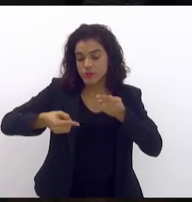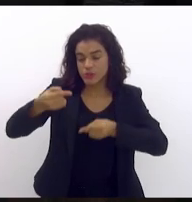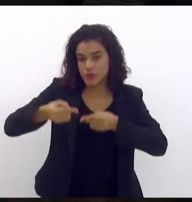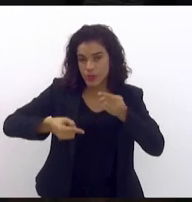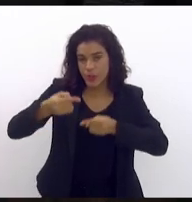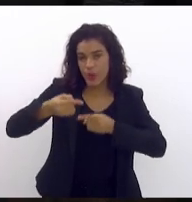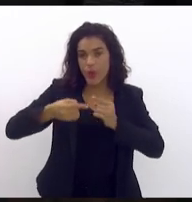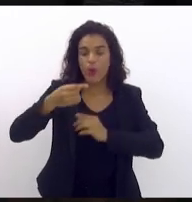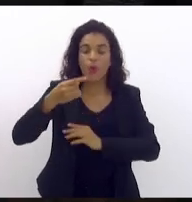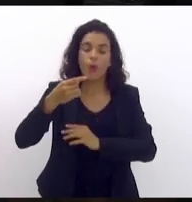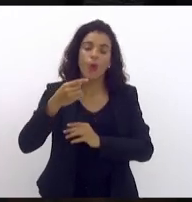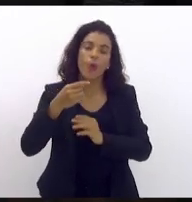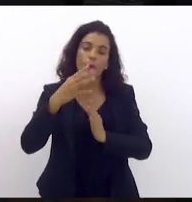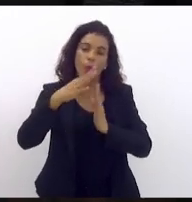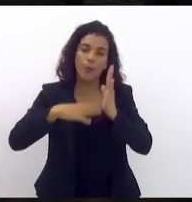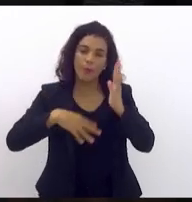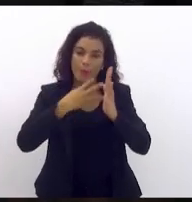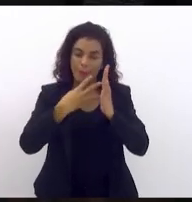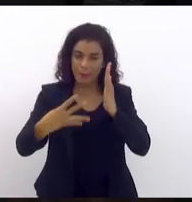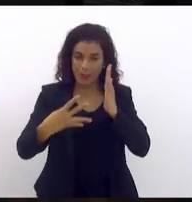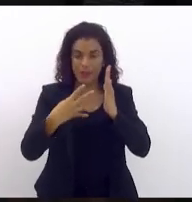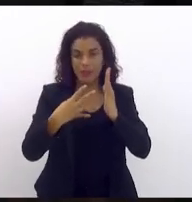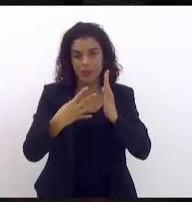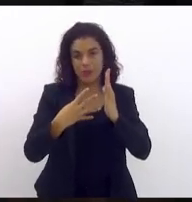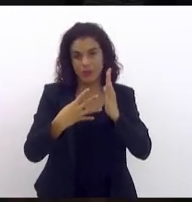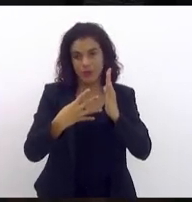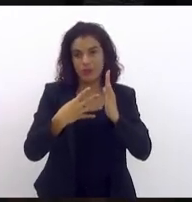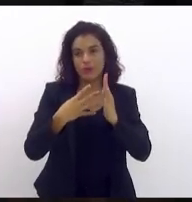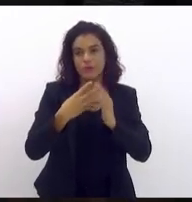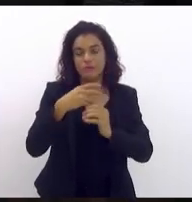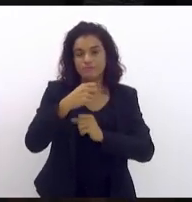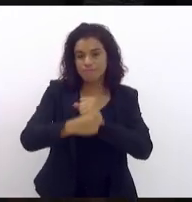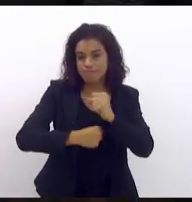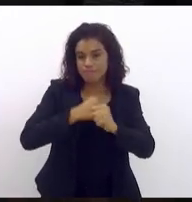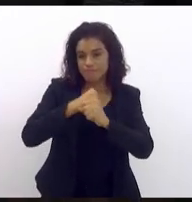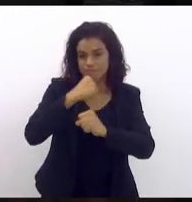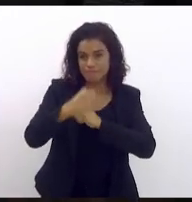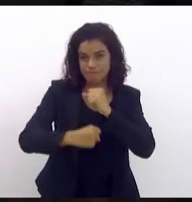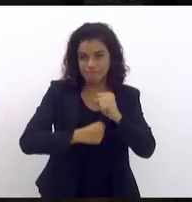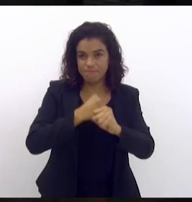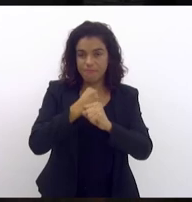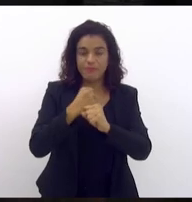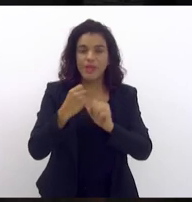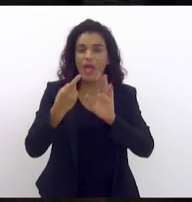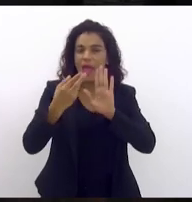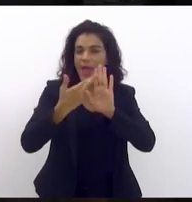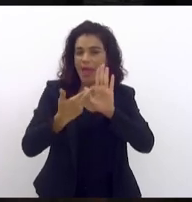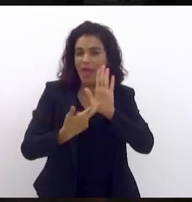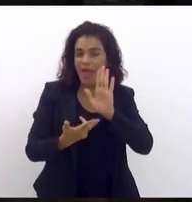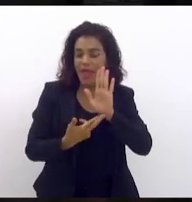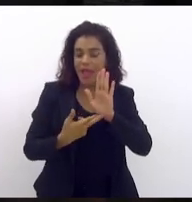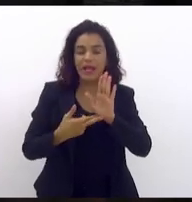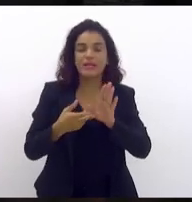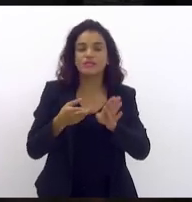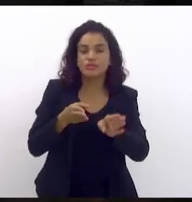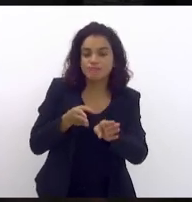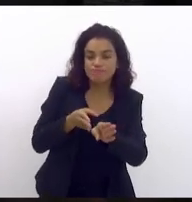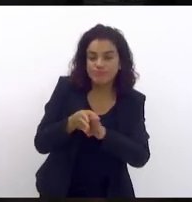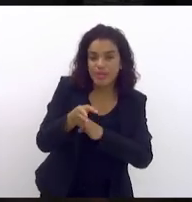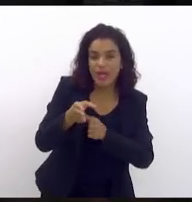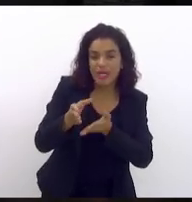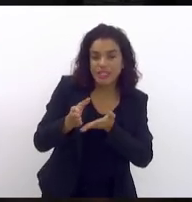plurianual que são eh as diretrizes de investimento para os próximos 4 anos e que